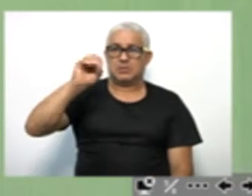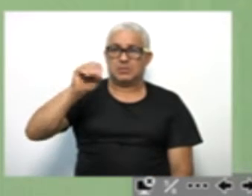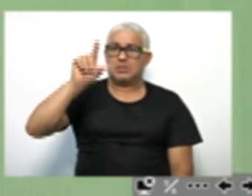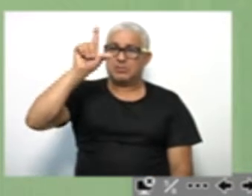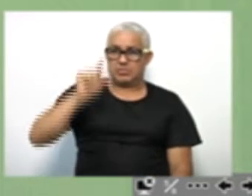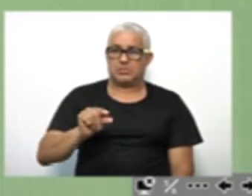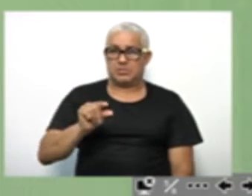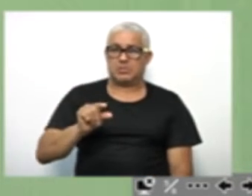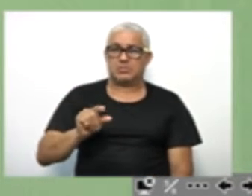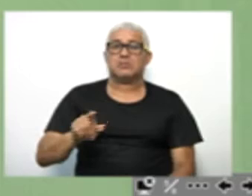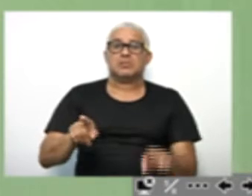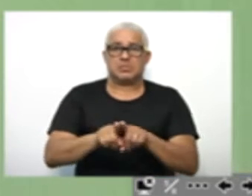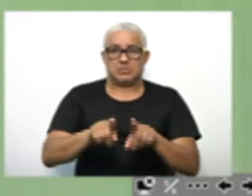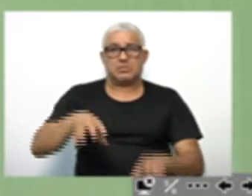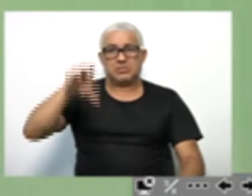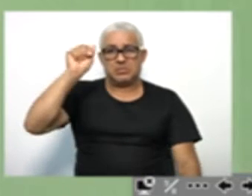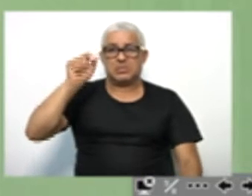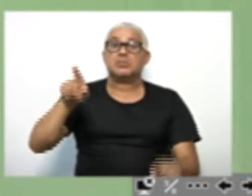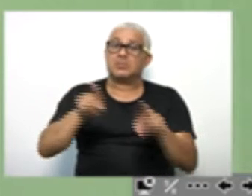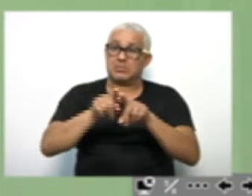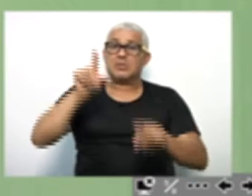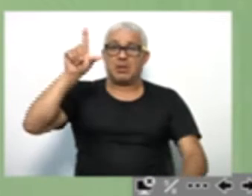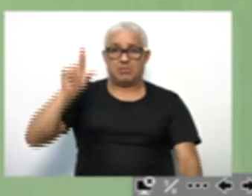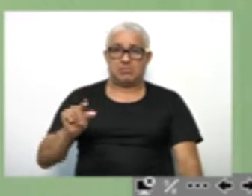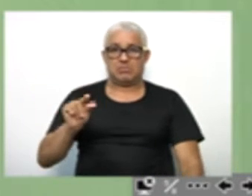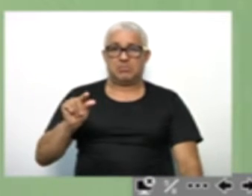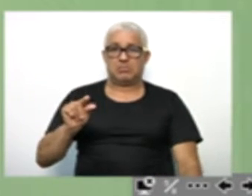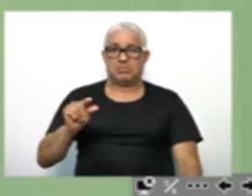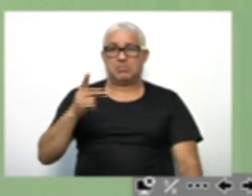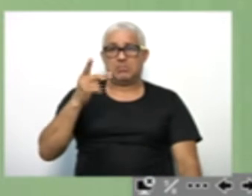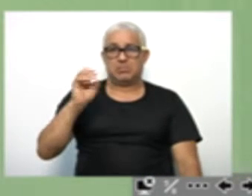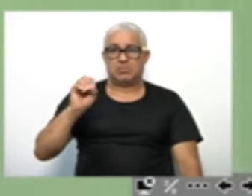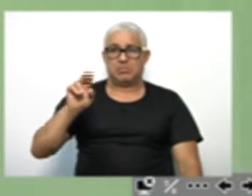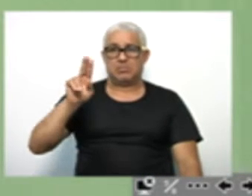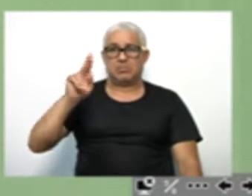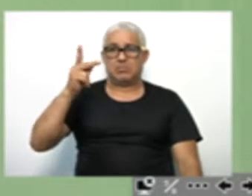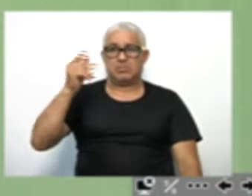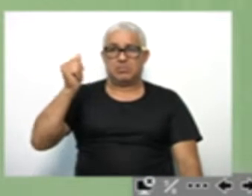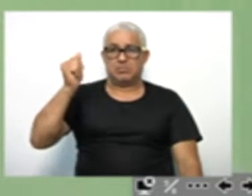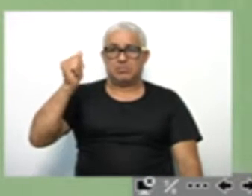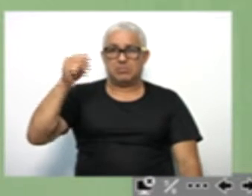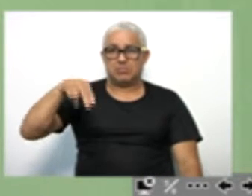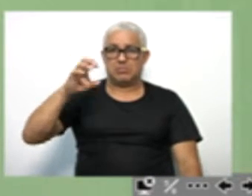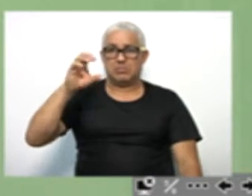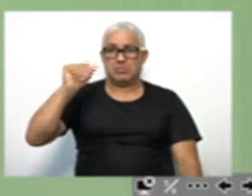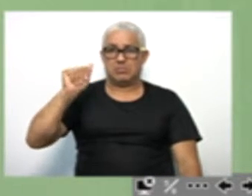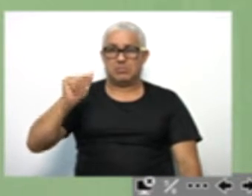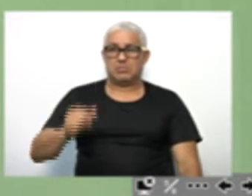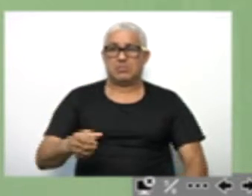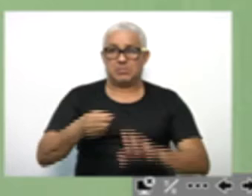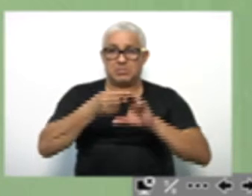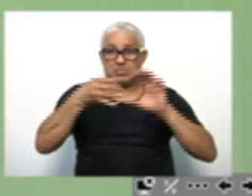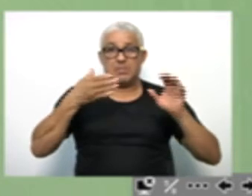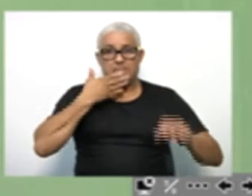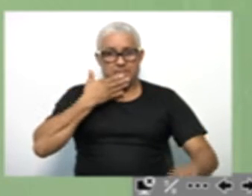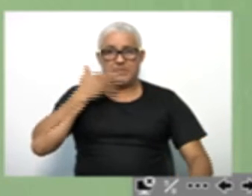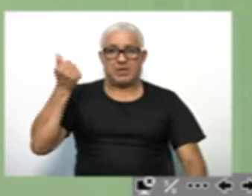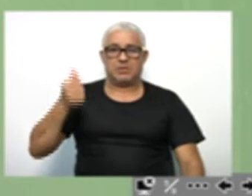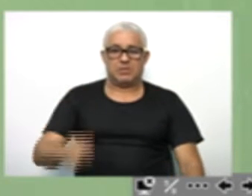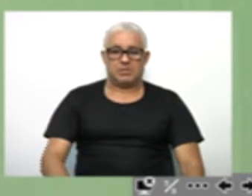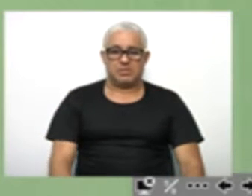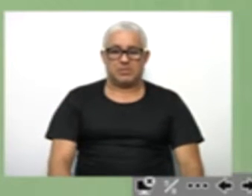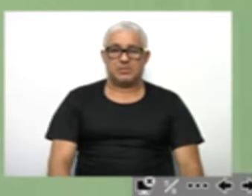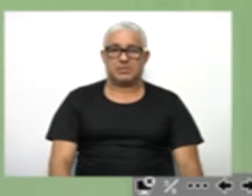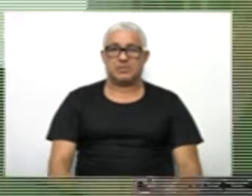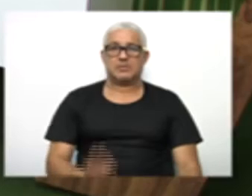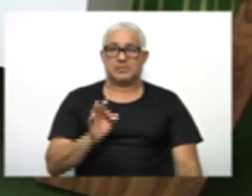de ganho também é menor. Então, poupança é o que mais caracteriza nesse sentido. Conferem? Excelente, professor. Não